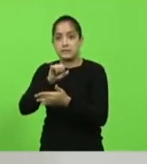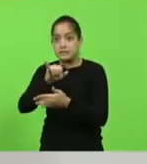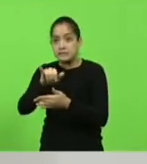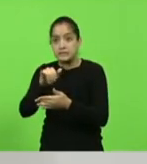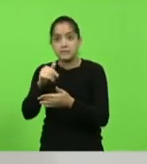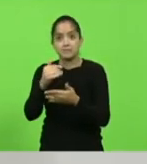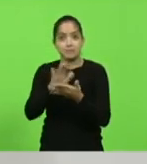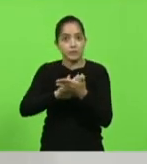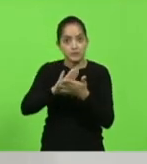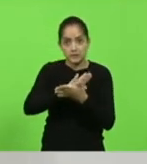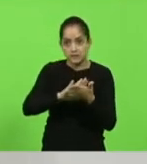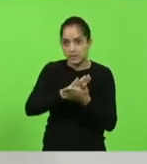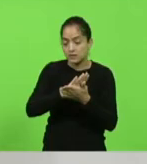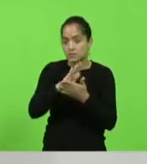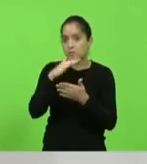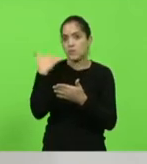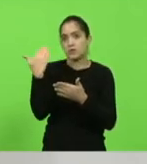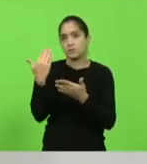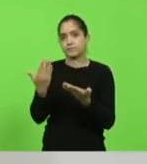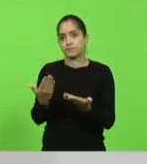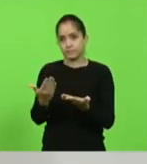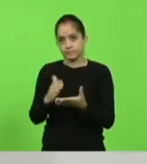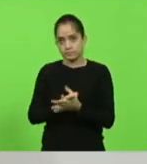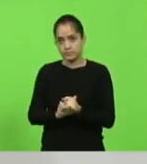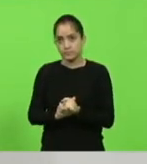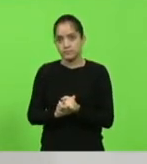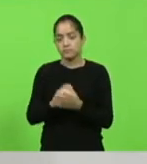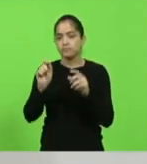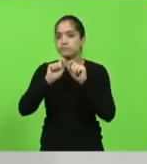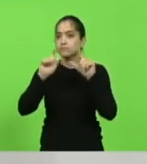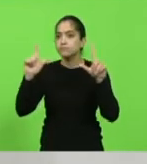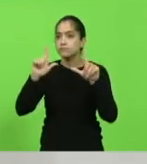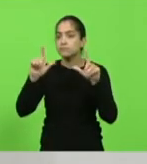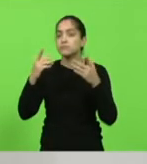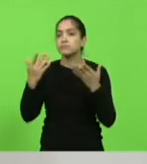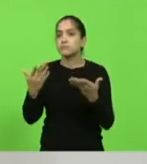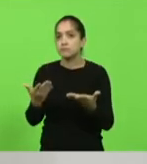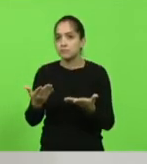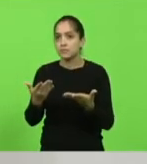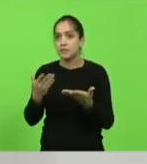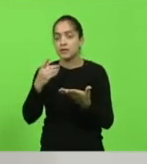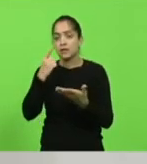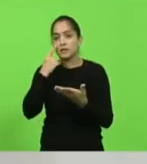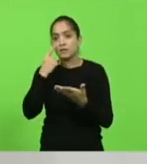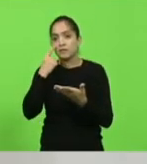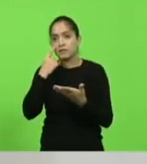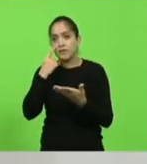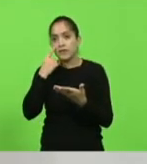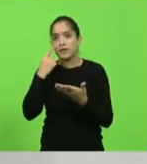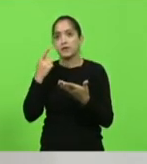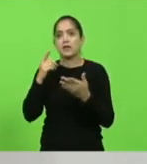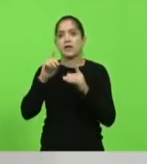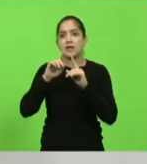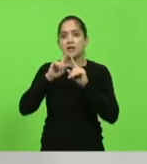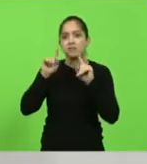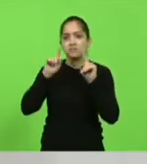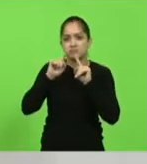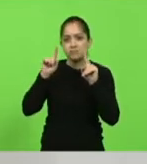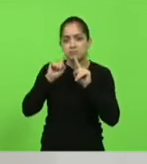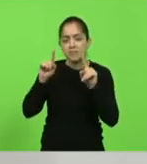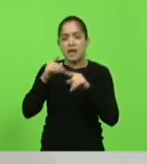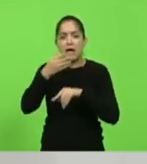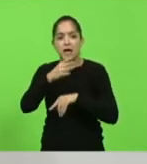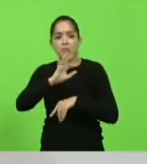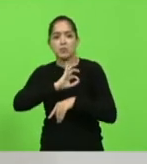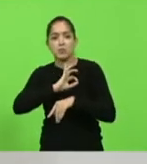pelos traficantes então eu faço esse alerta porque quando a gente vê aquelas críticas da da ação